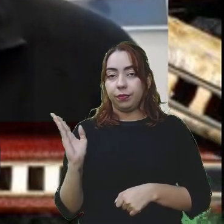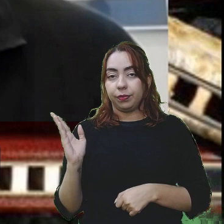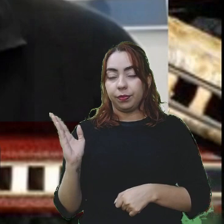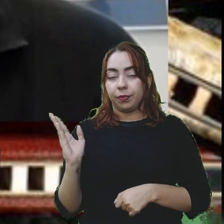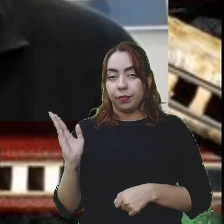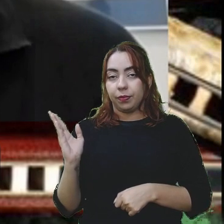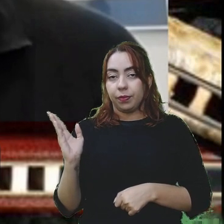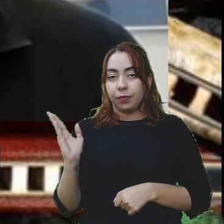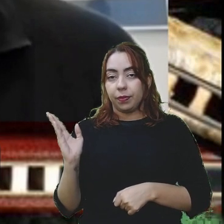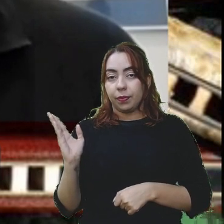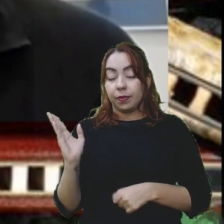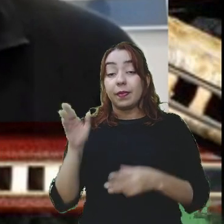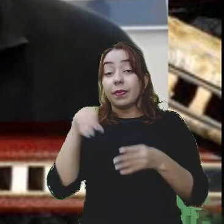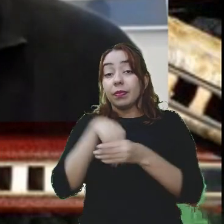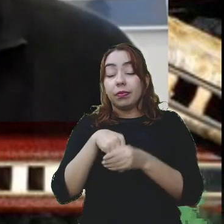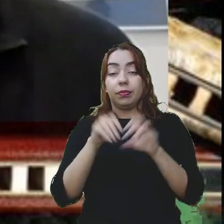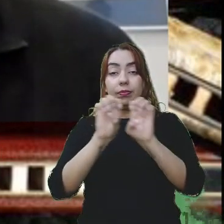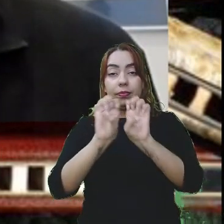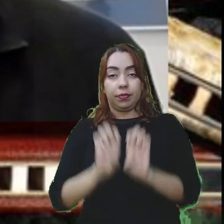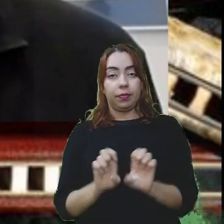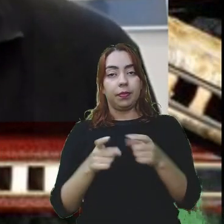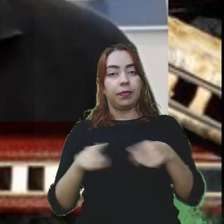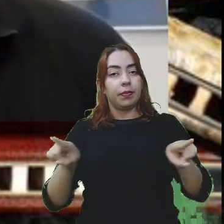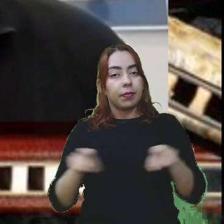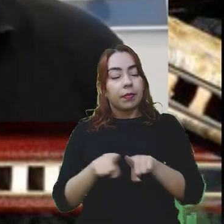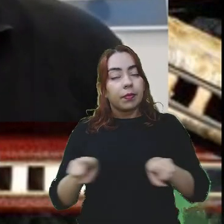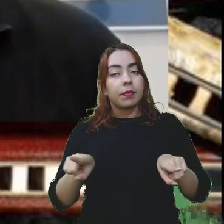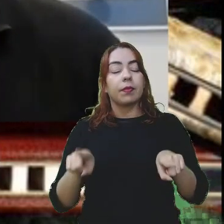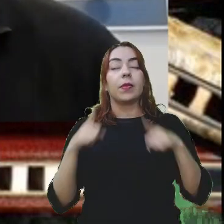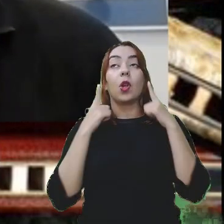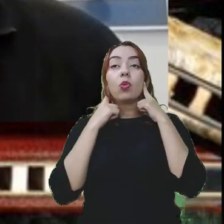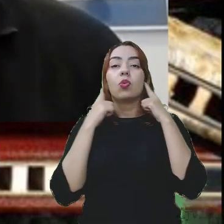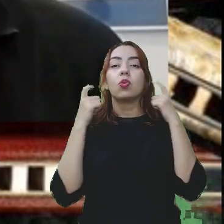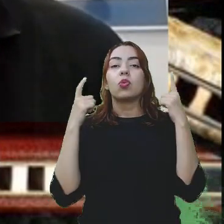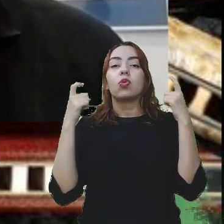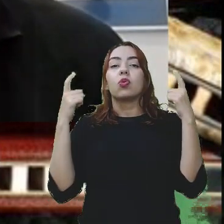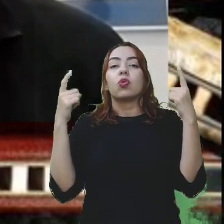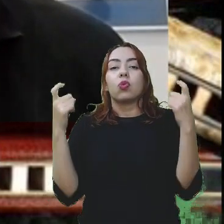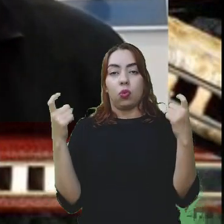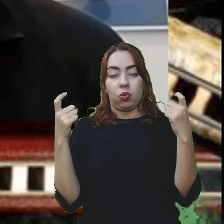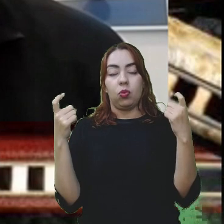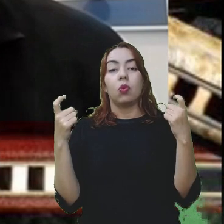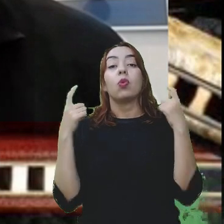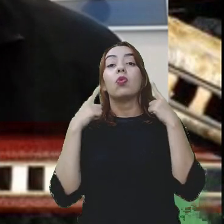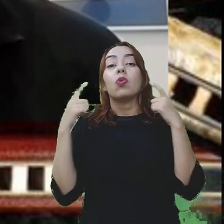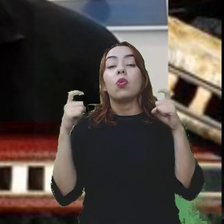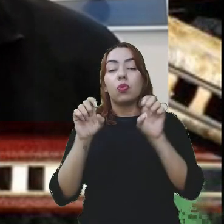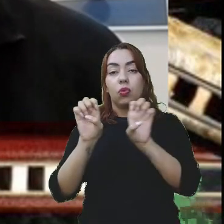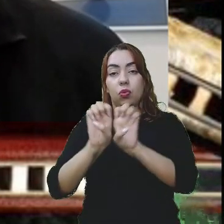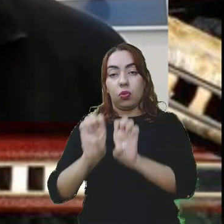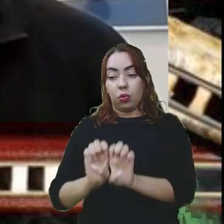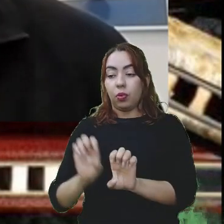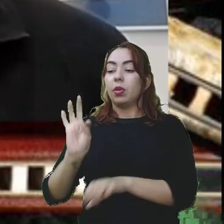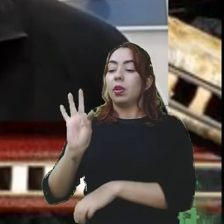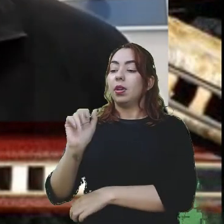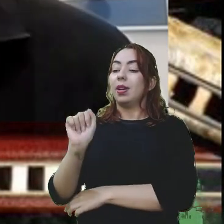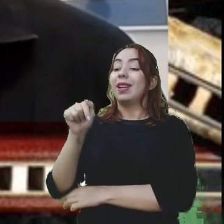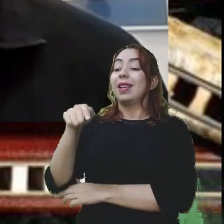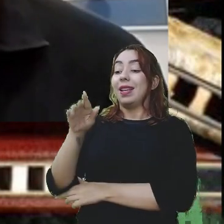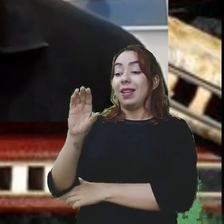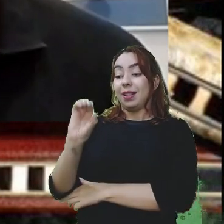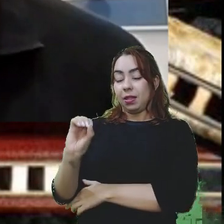incríveis dentro da música do Piazzolla. Você tem harmonias que não perdem a sua estrutura do tango, mas